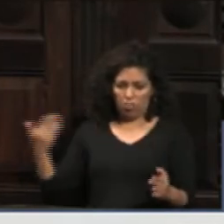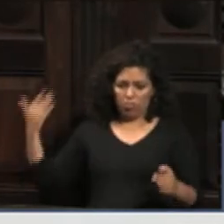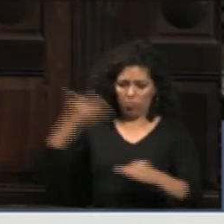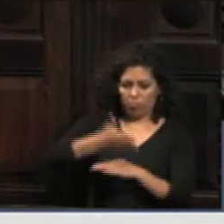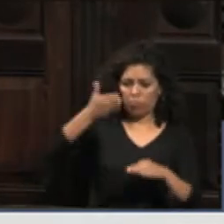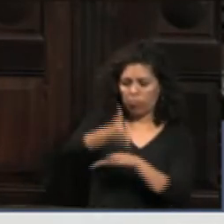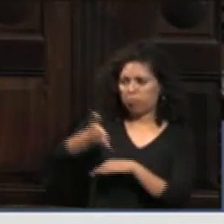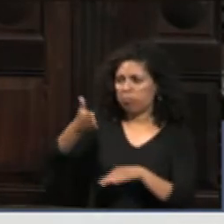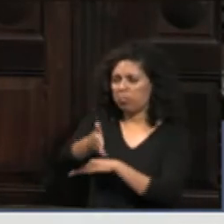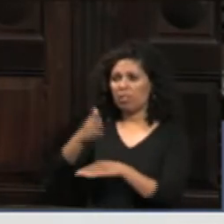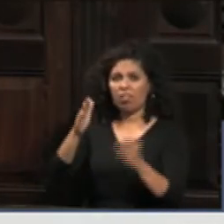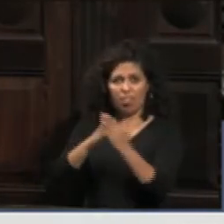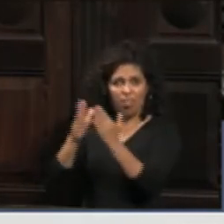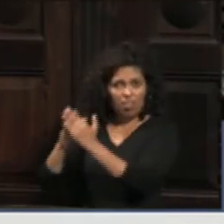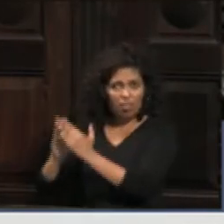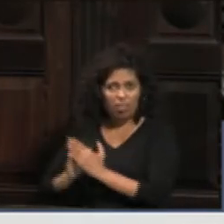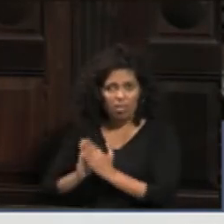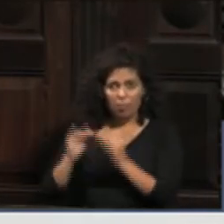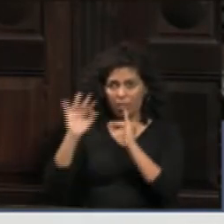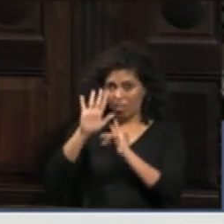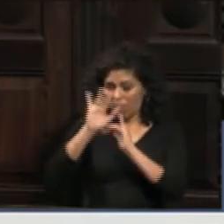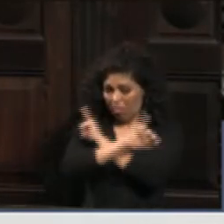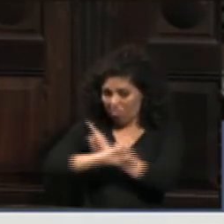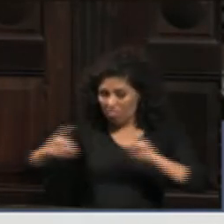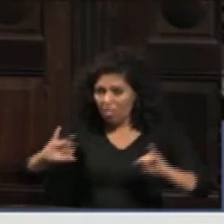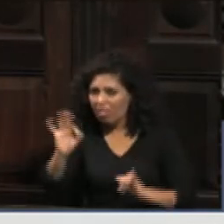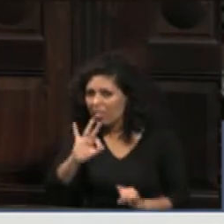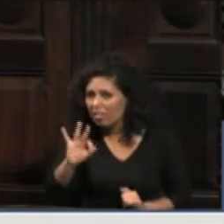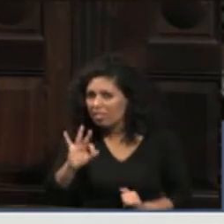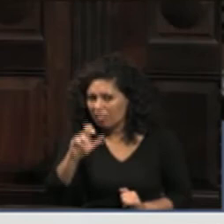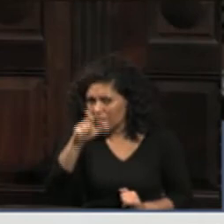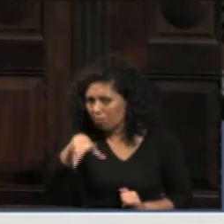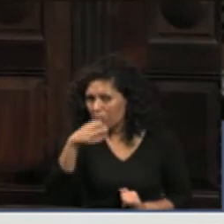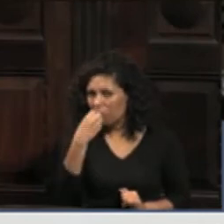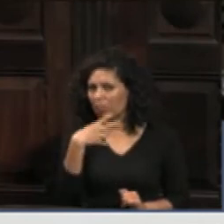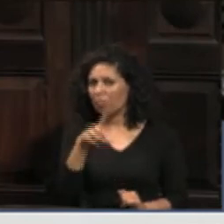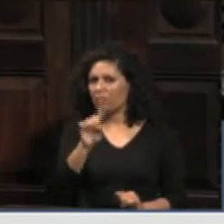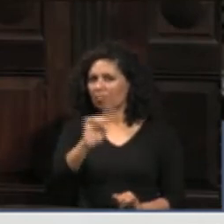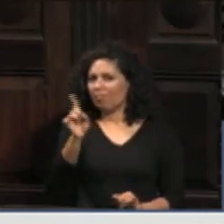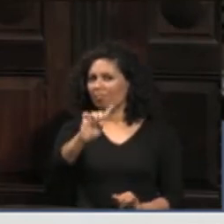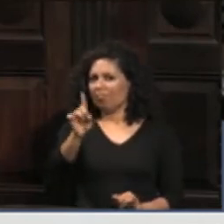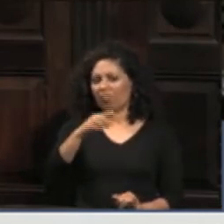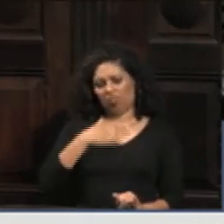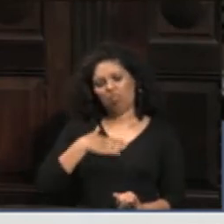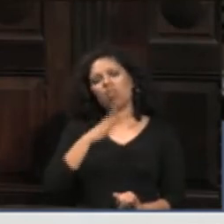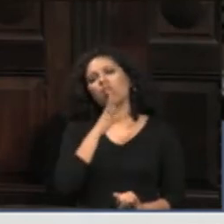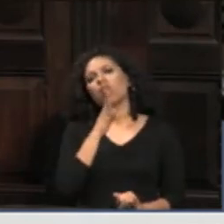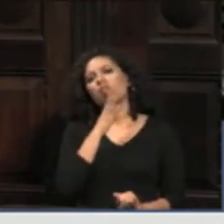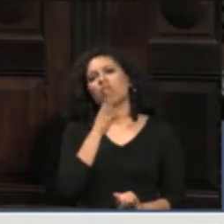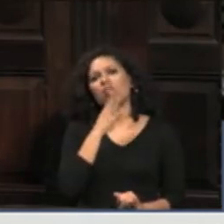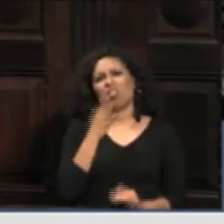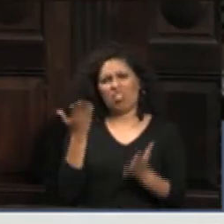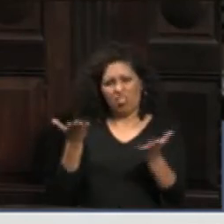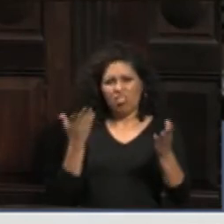nossos e levar. Que é isso? Querer isso de volta? Querer negar